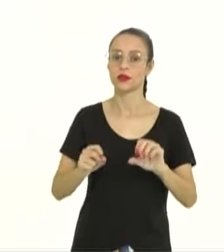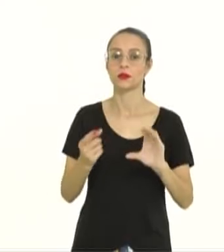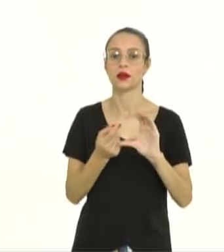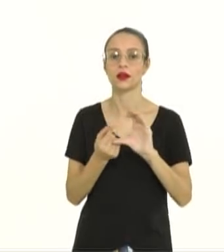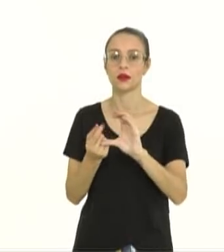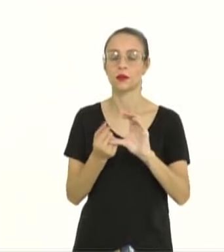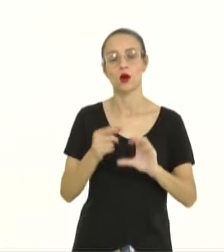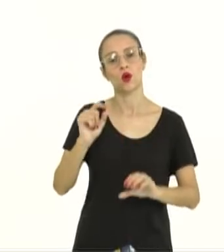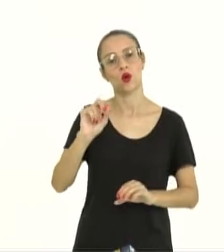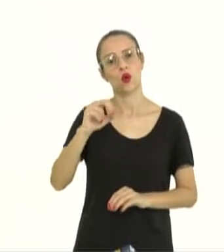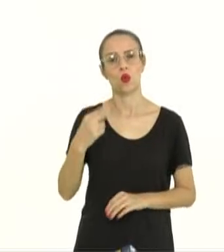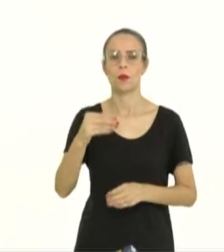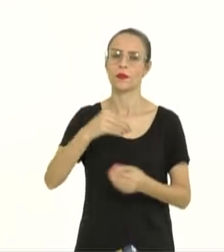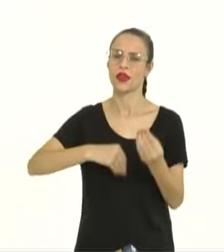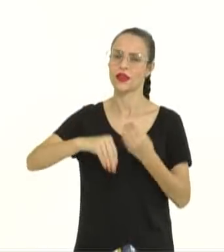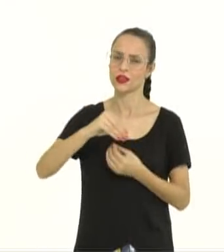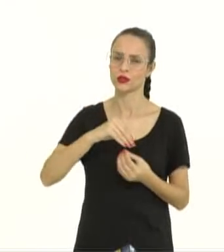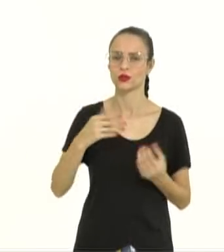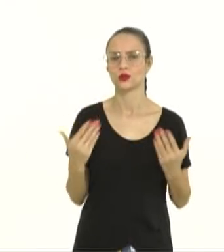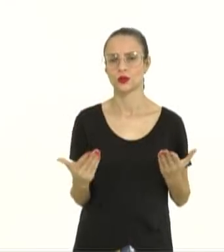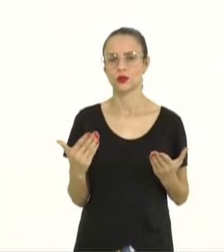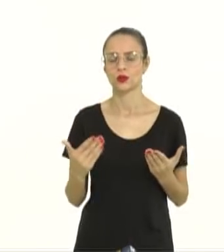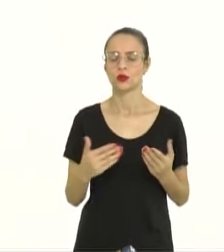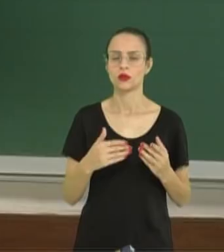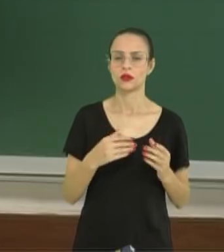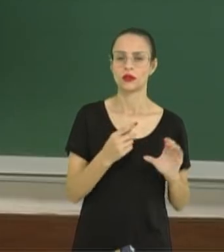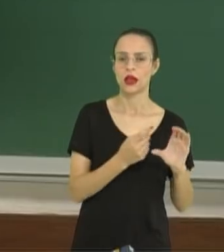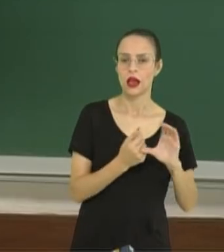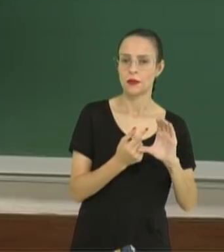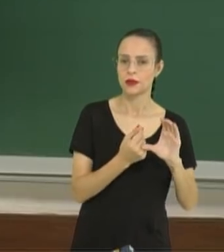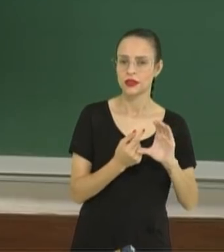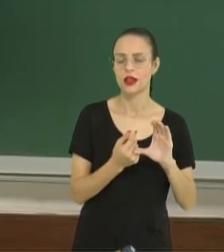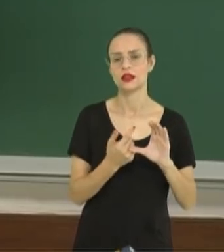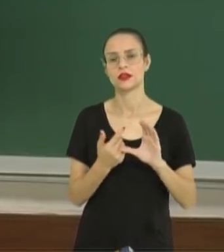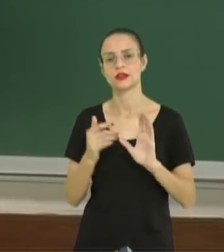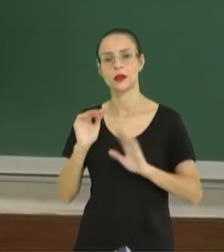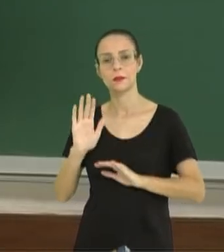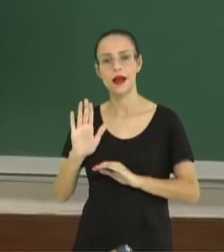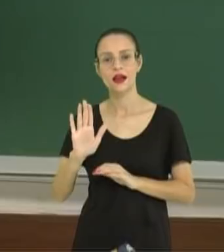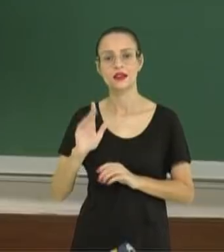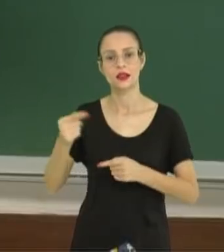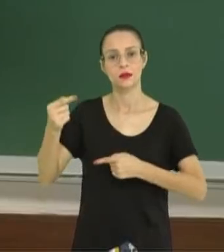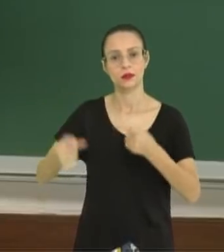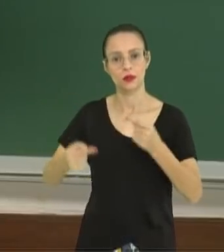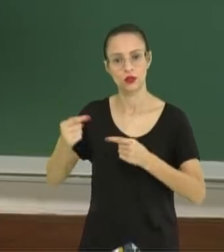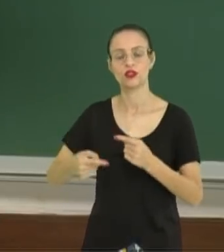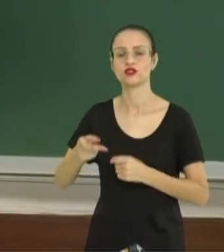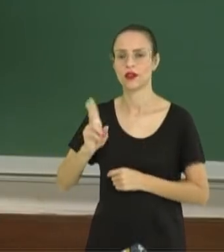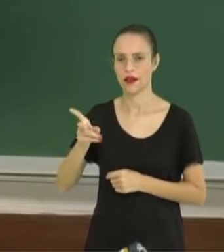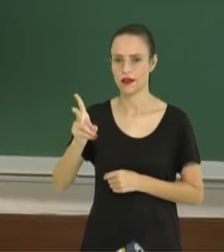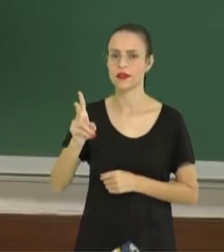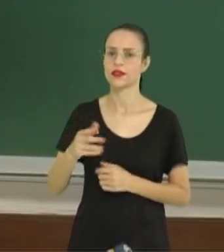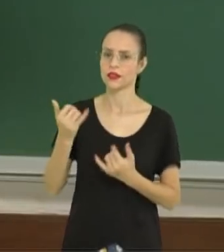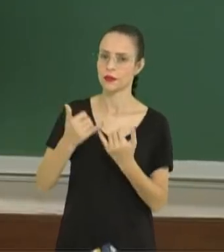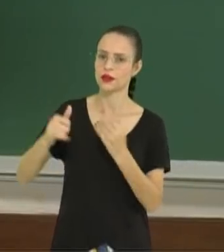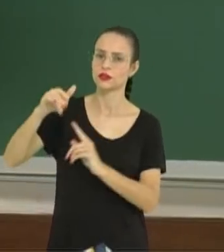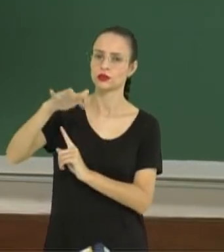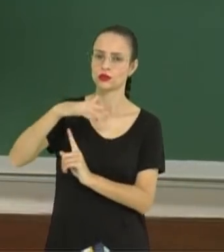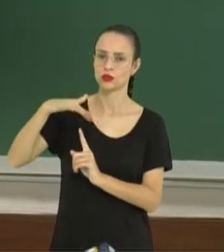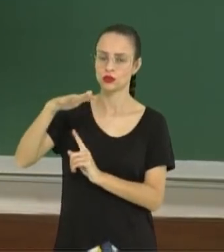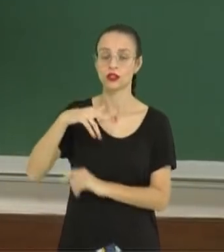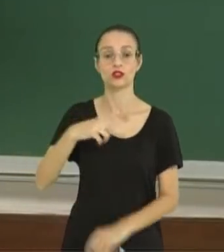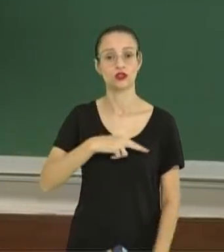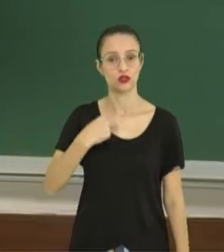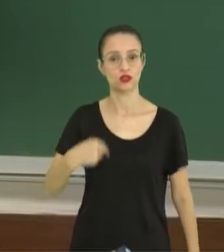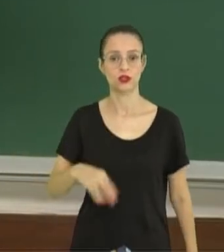com um sistema misto, né? Capitalizam a economia de mercado, mas a política ainda tem traços socialistas. A